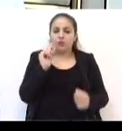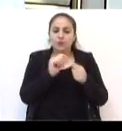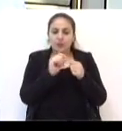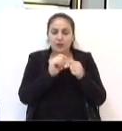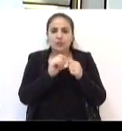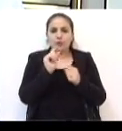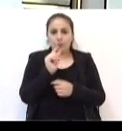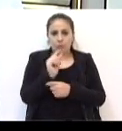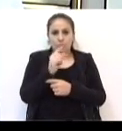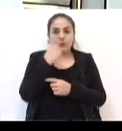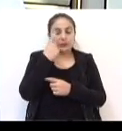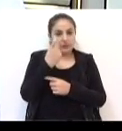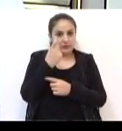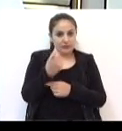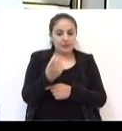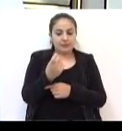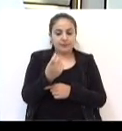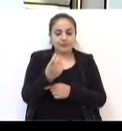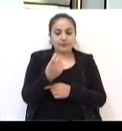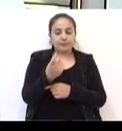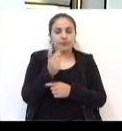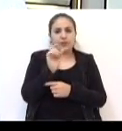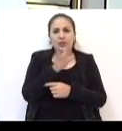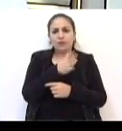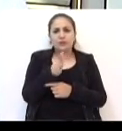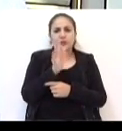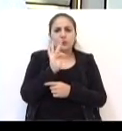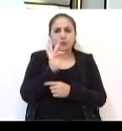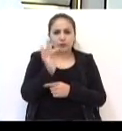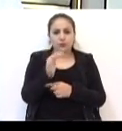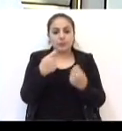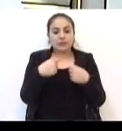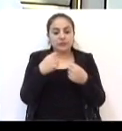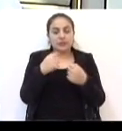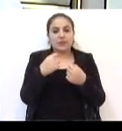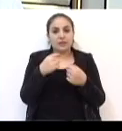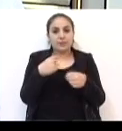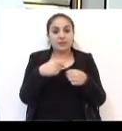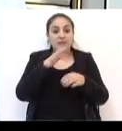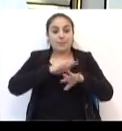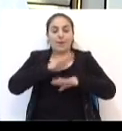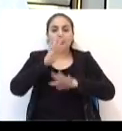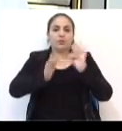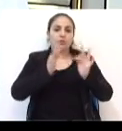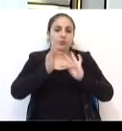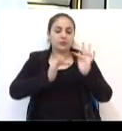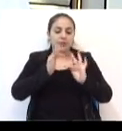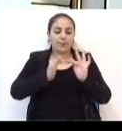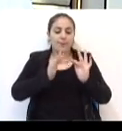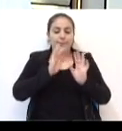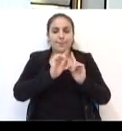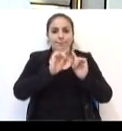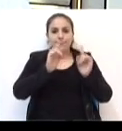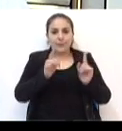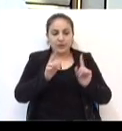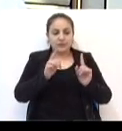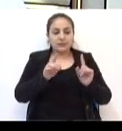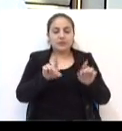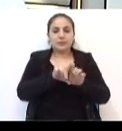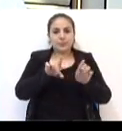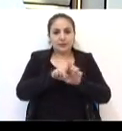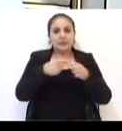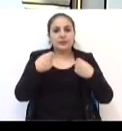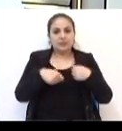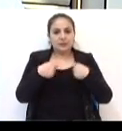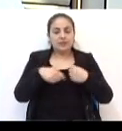parte bastante interessante. Talvez no futuro tenhamos que assumir outras funções, mas também é necessário